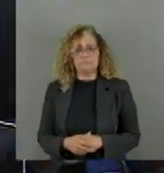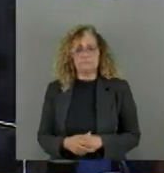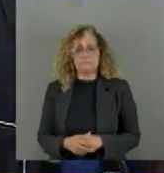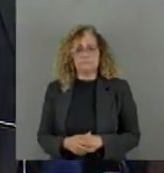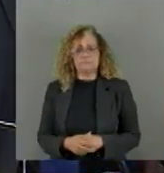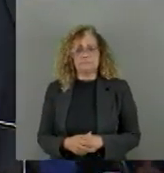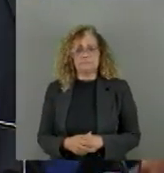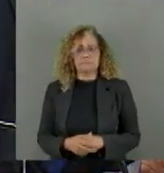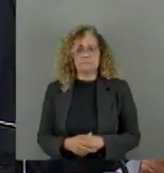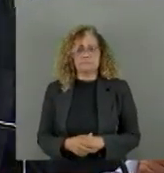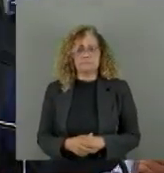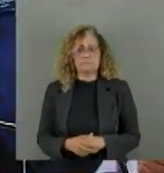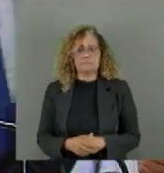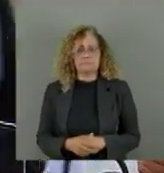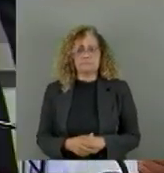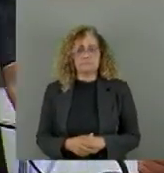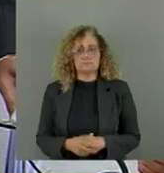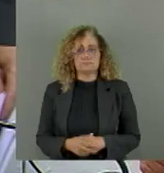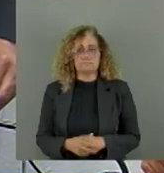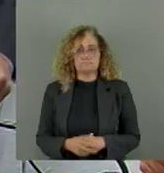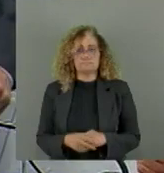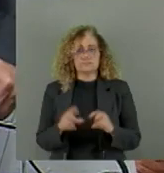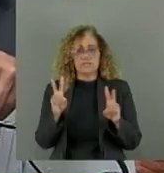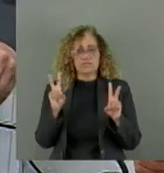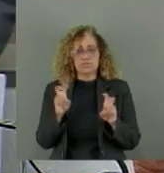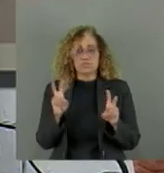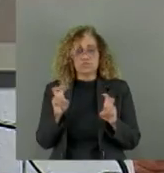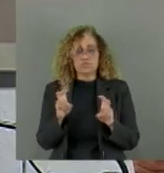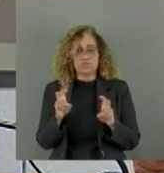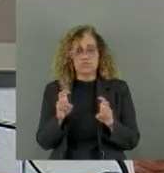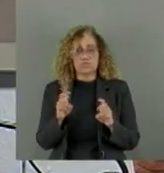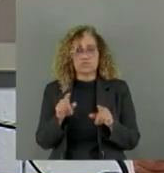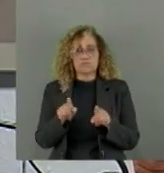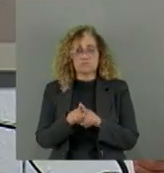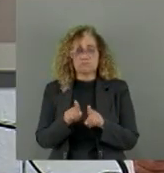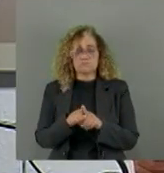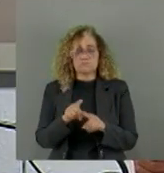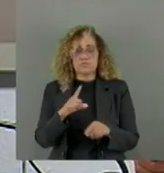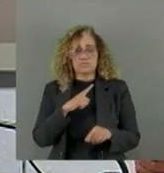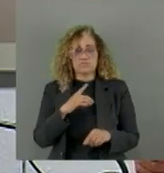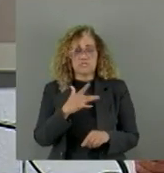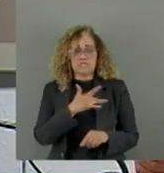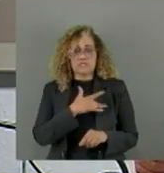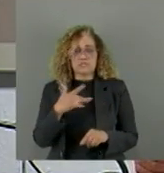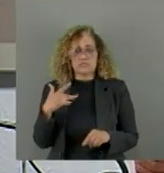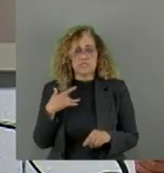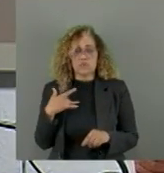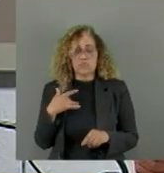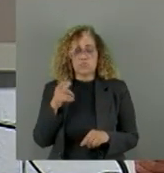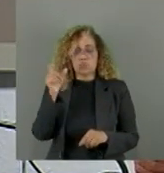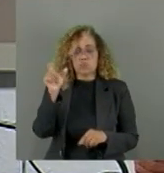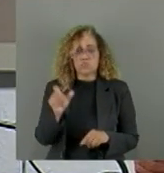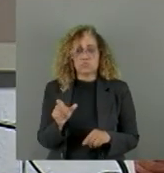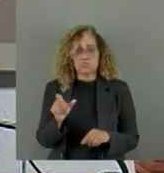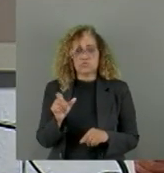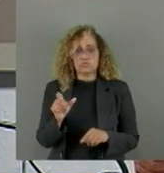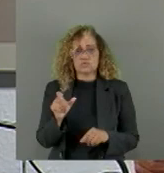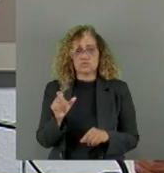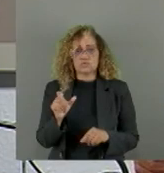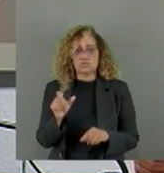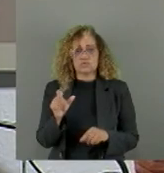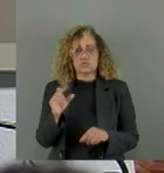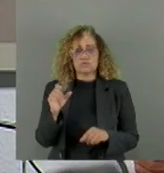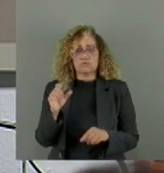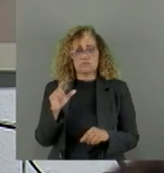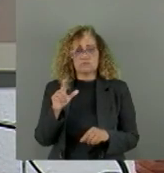Concede o título de Patrimônio Nacional da Saúde Pública a Irmandade da Santa Casa de Londrina,